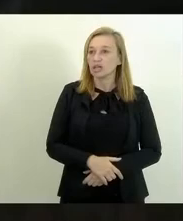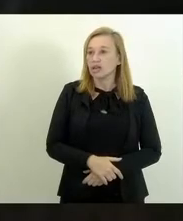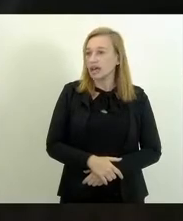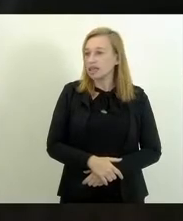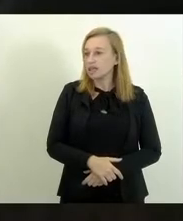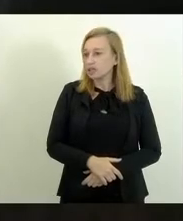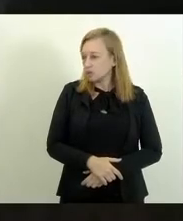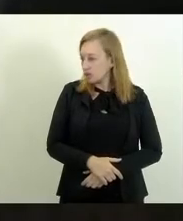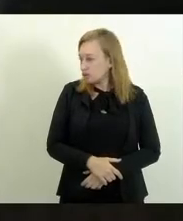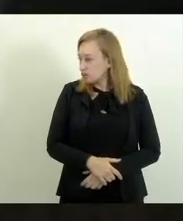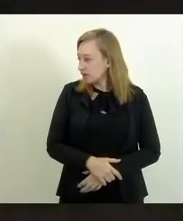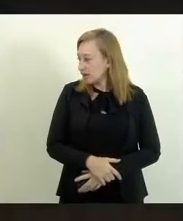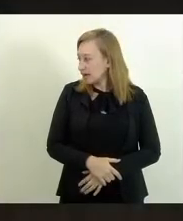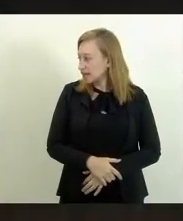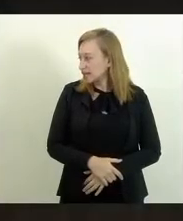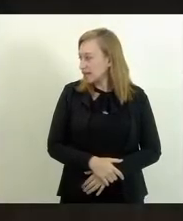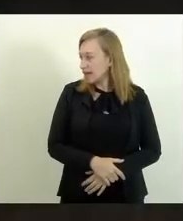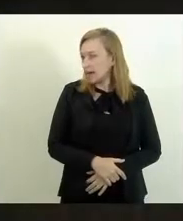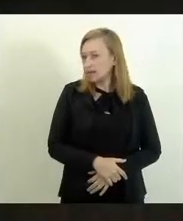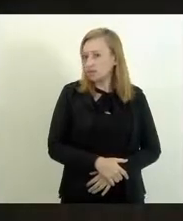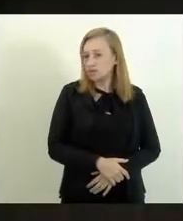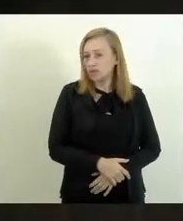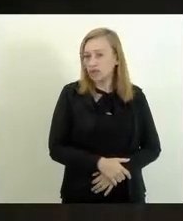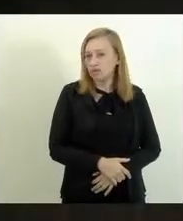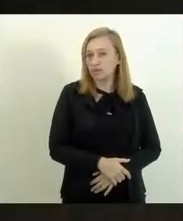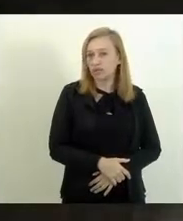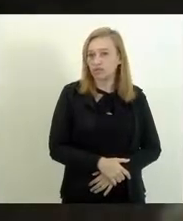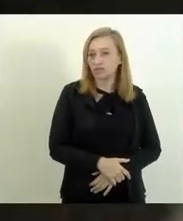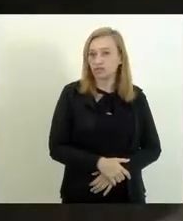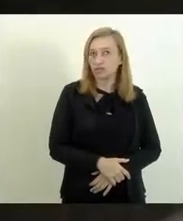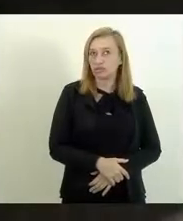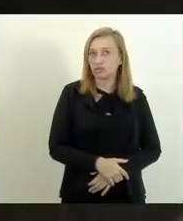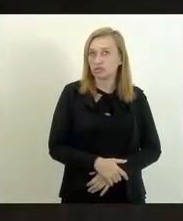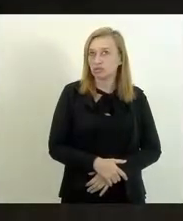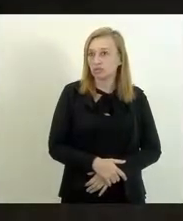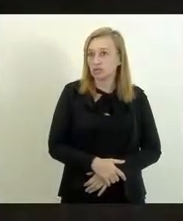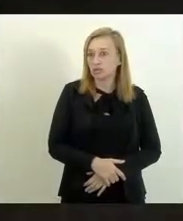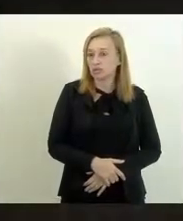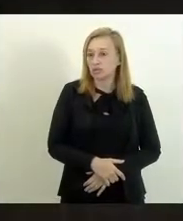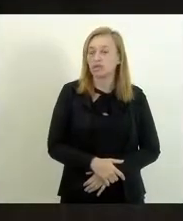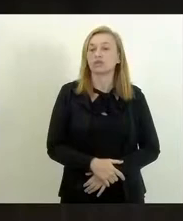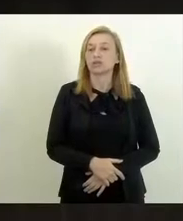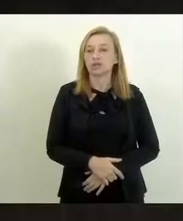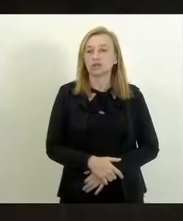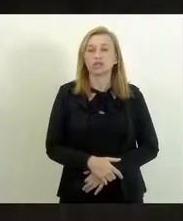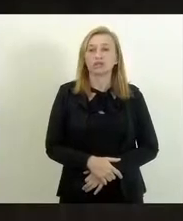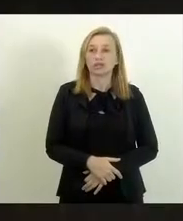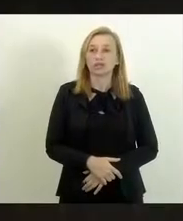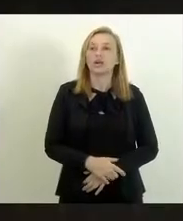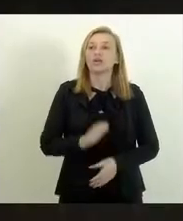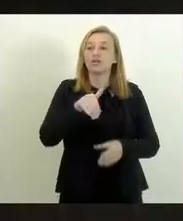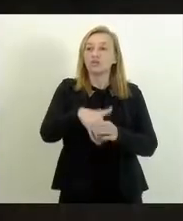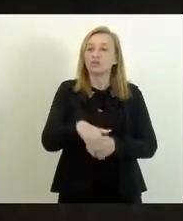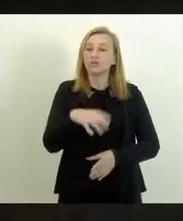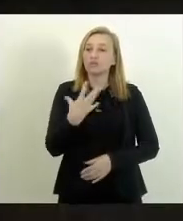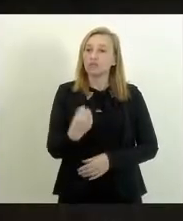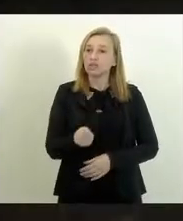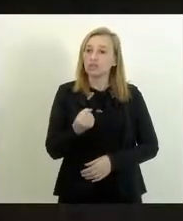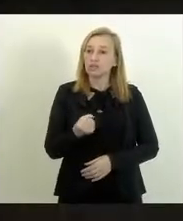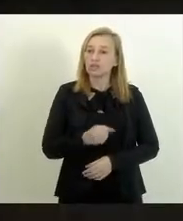Deputada Renata. Senhoras deputadas, senhores deputados, primeiro agradecer o voto favorável